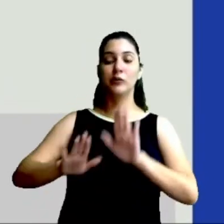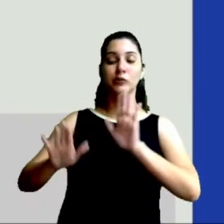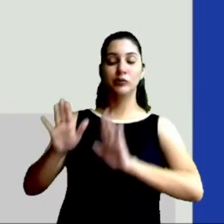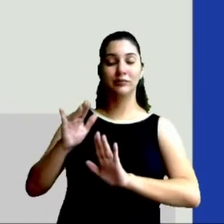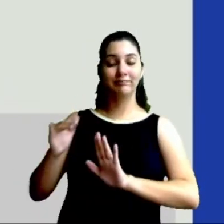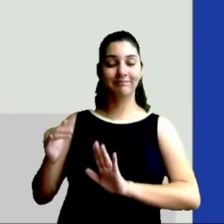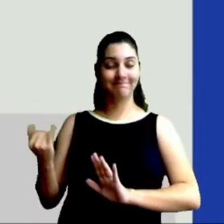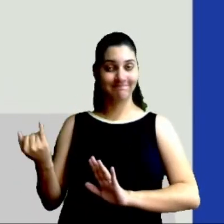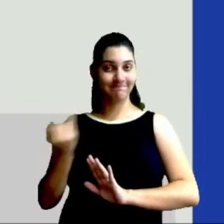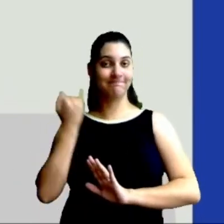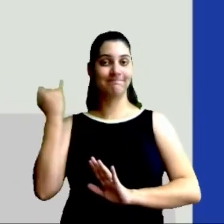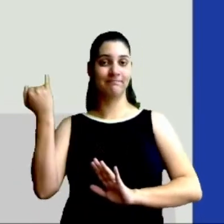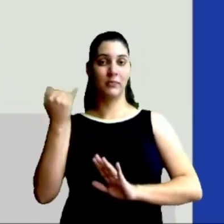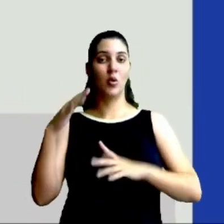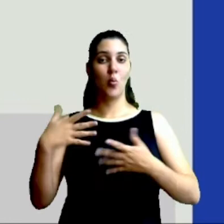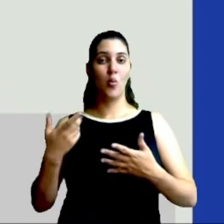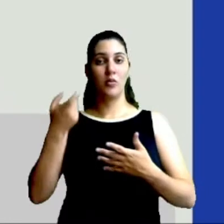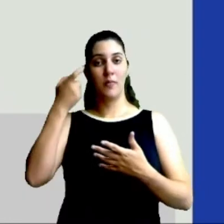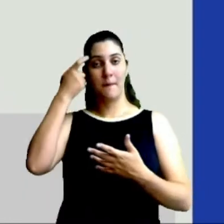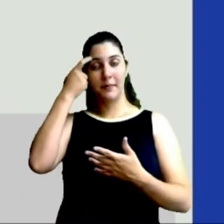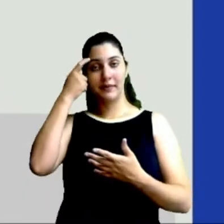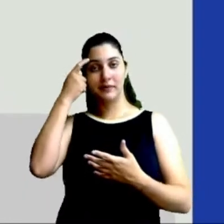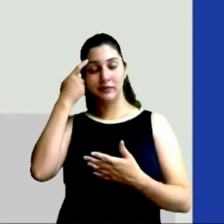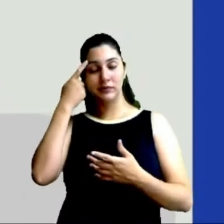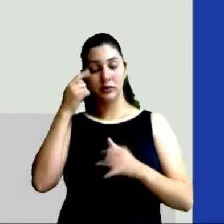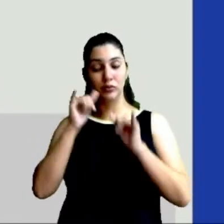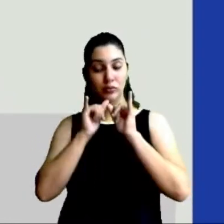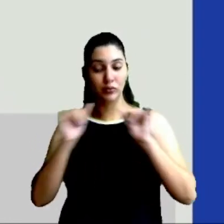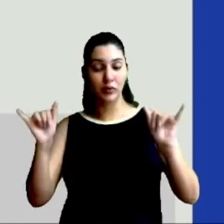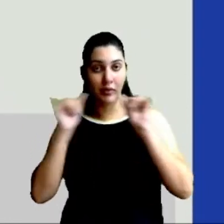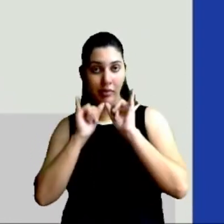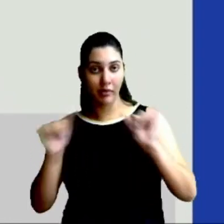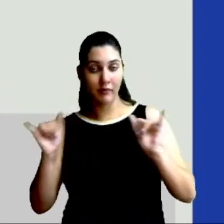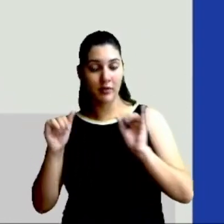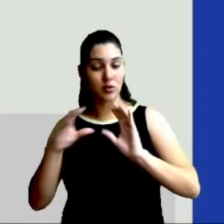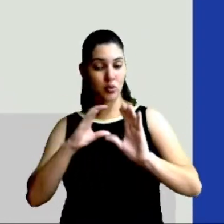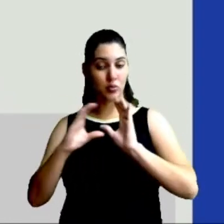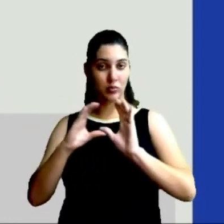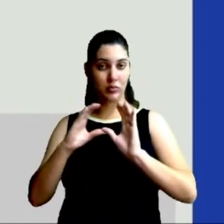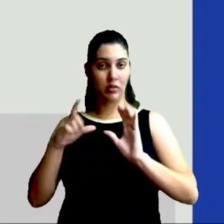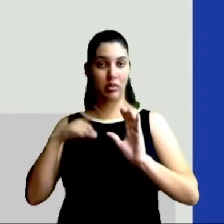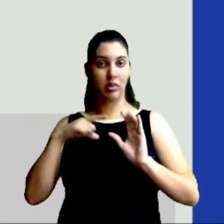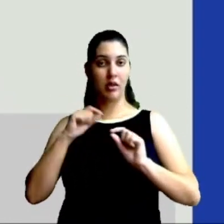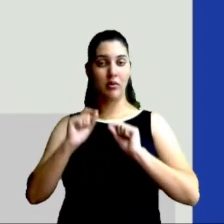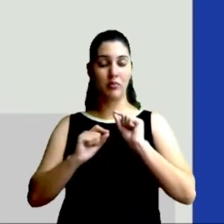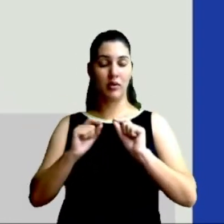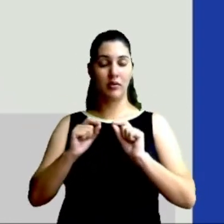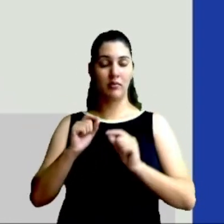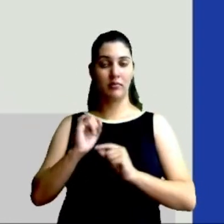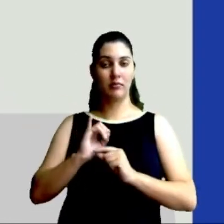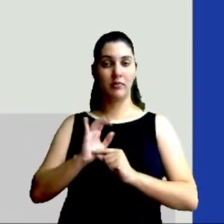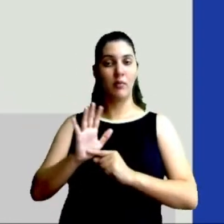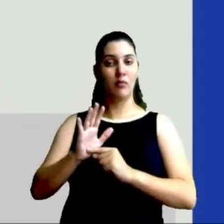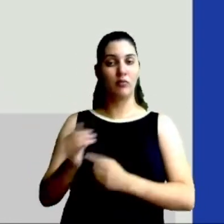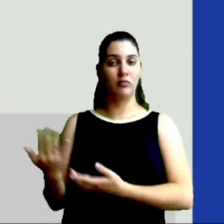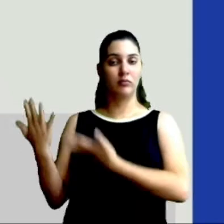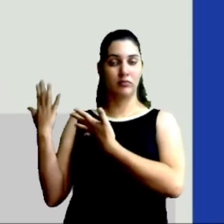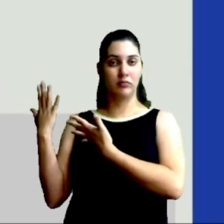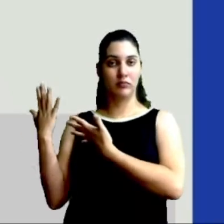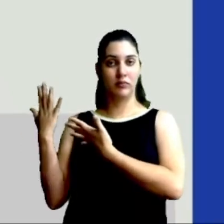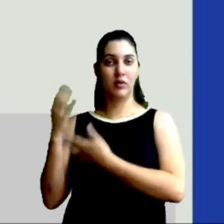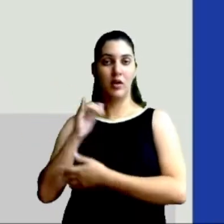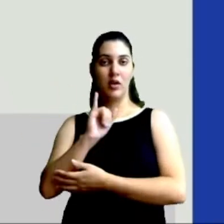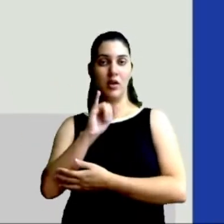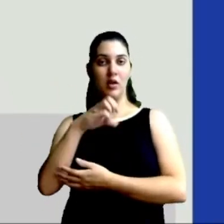imenso quando se está pensando num anúncio publicitário. Então nós temos aqui na tela os exemplos do